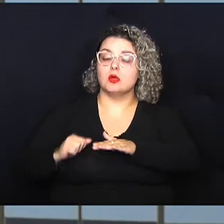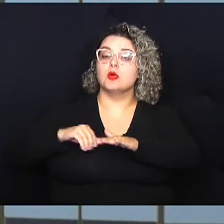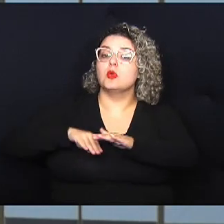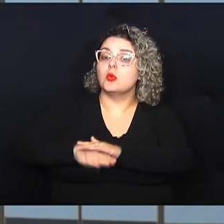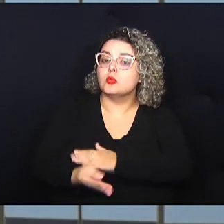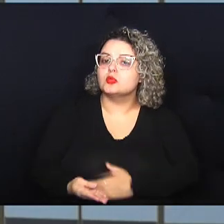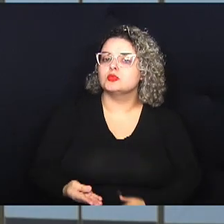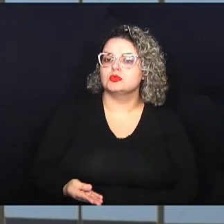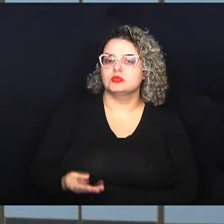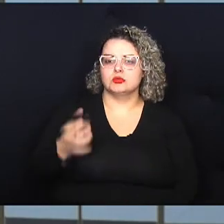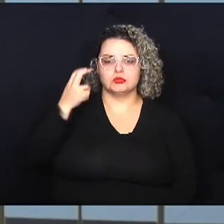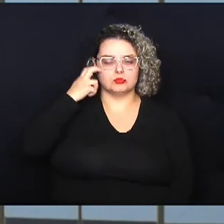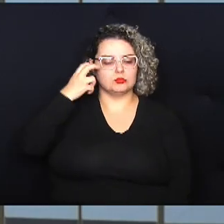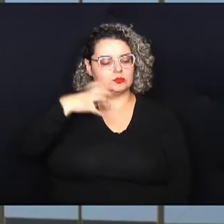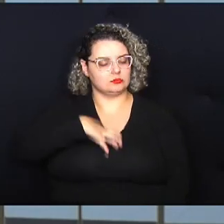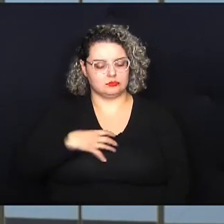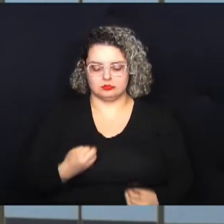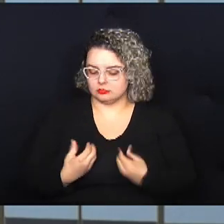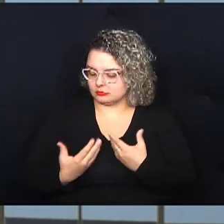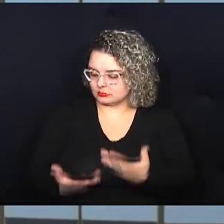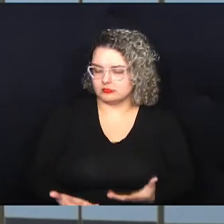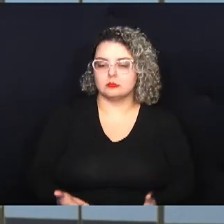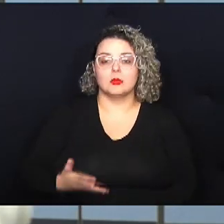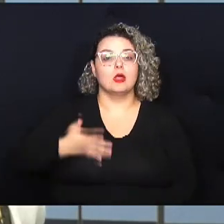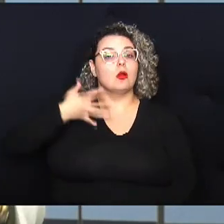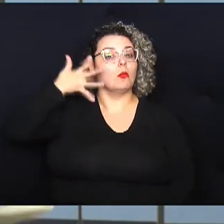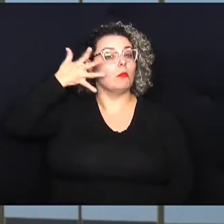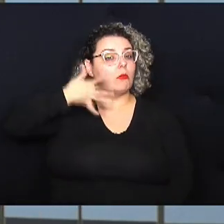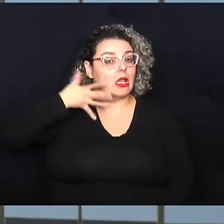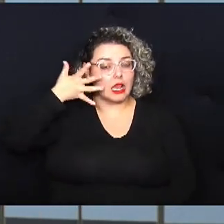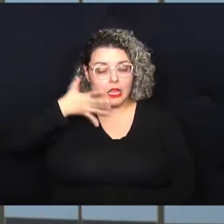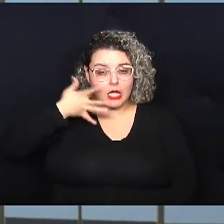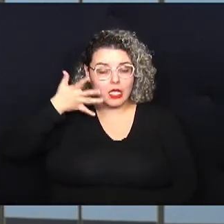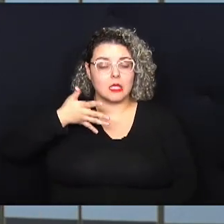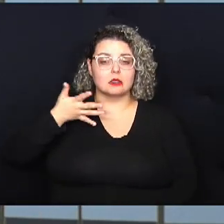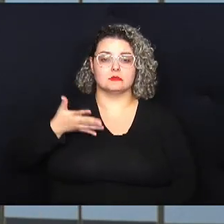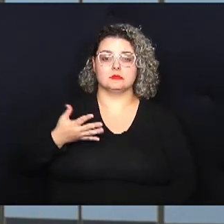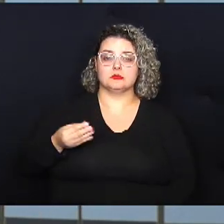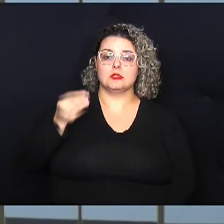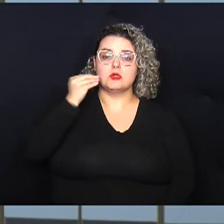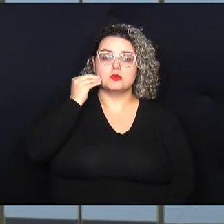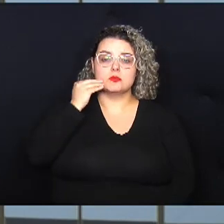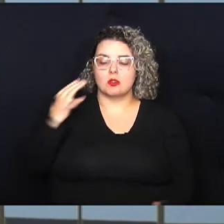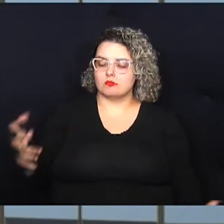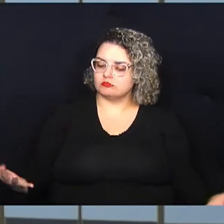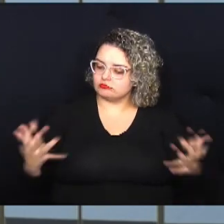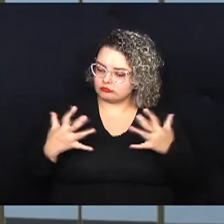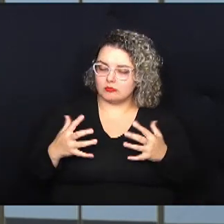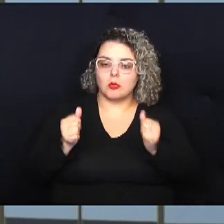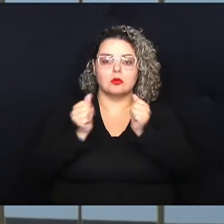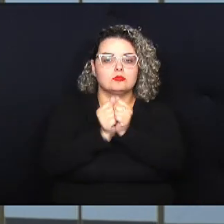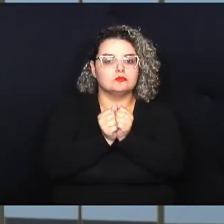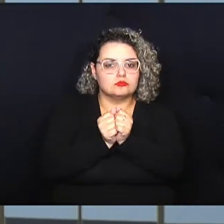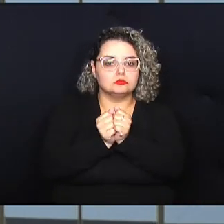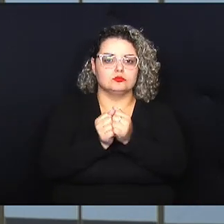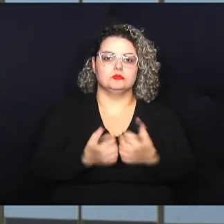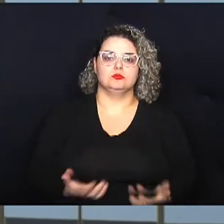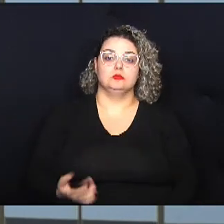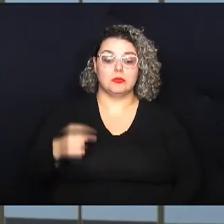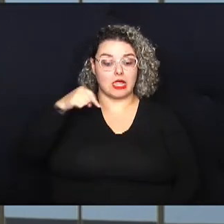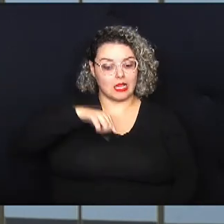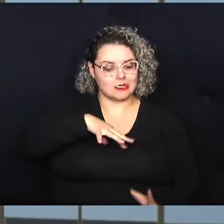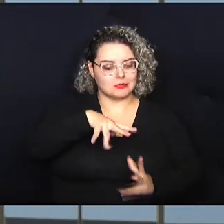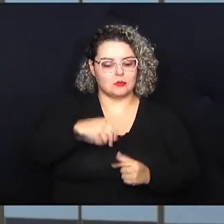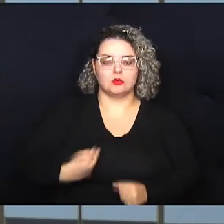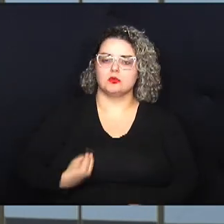muita inteligência emocional, eu faço muita palestra, eu tento trazer o pessoal o máximo possível para esse mundo, né? Então aí assim,